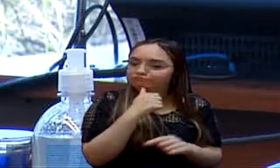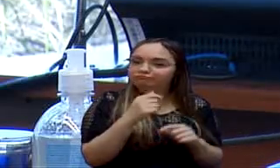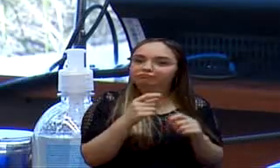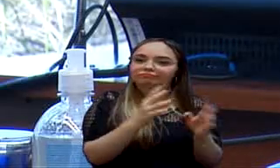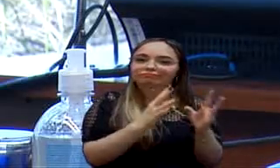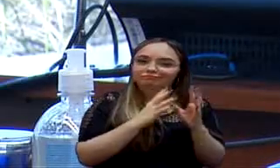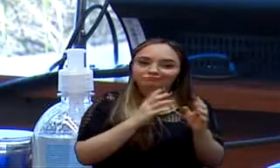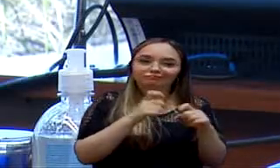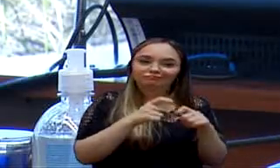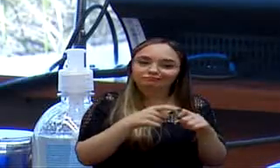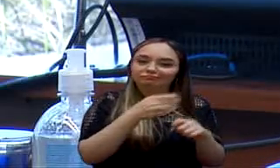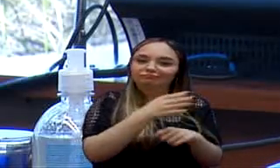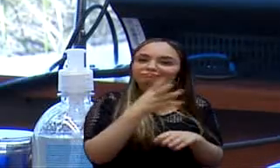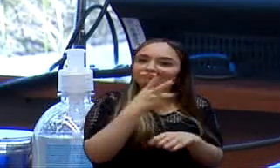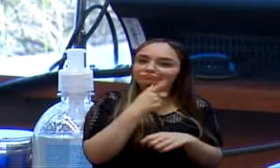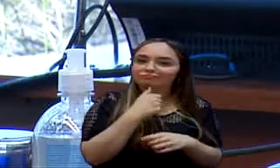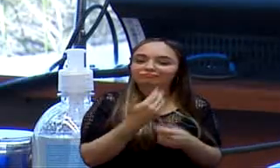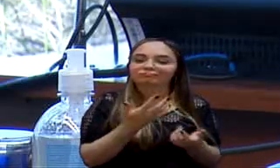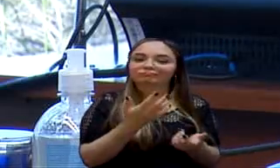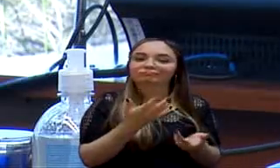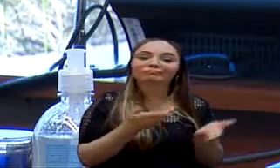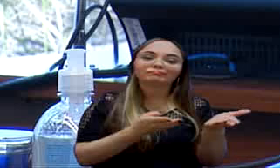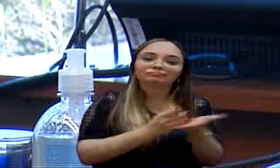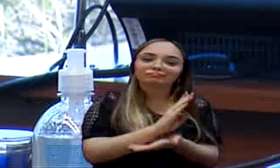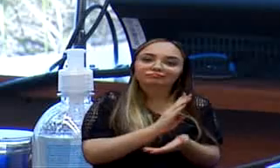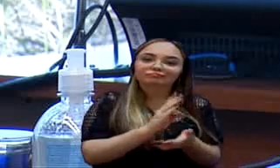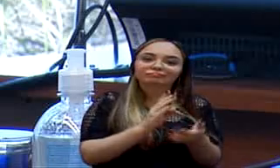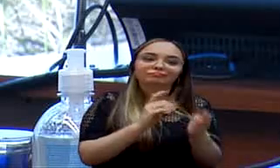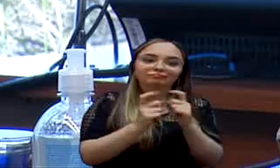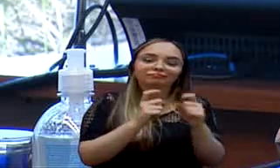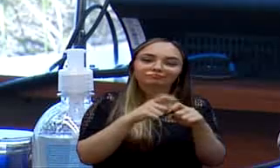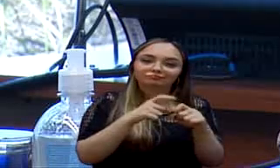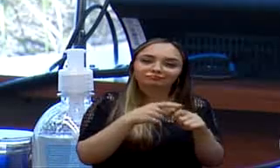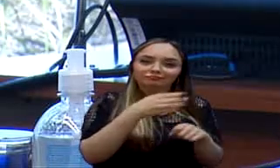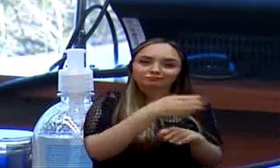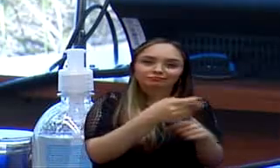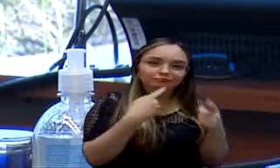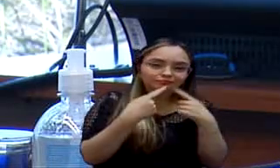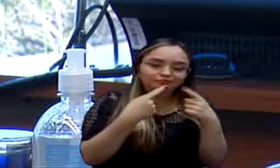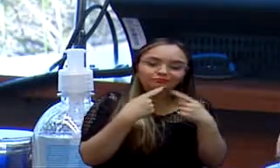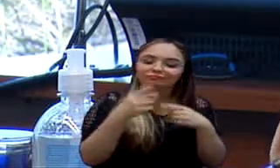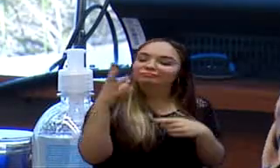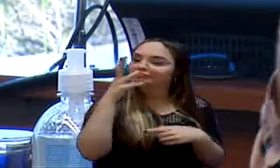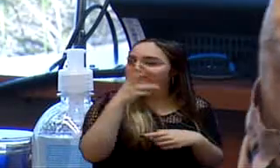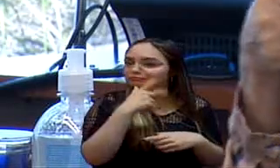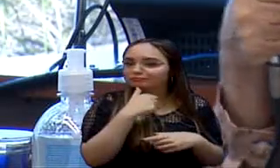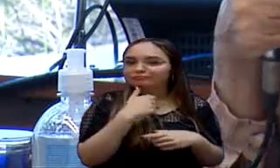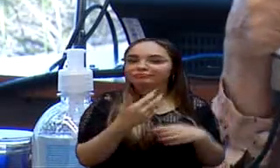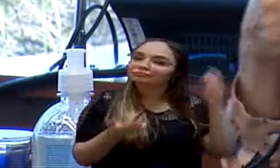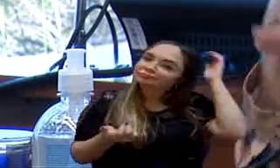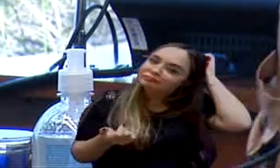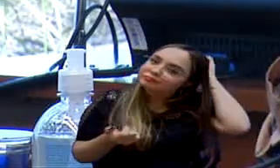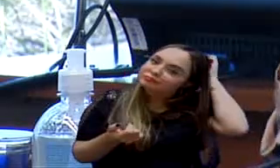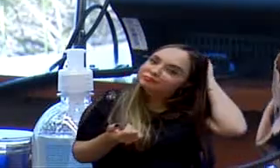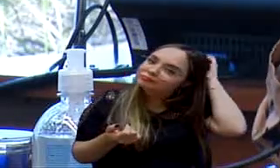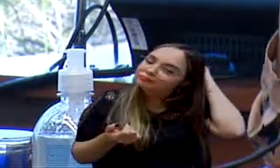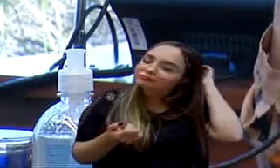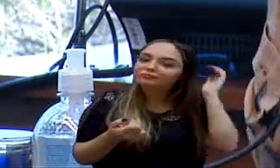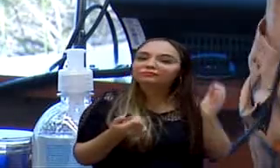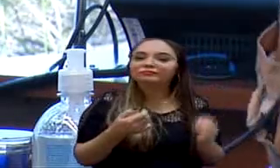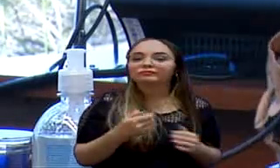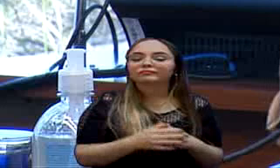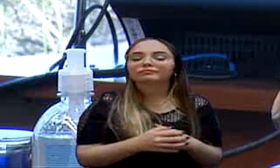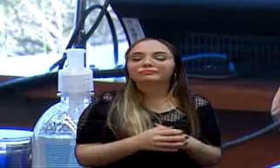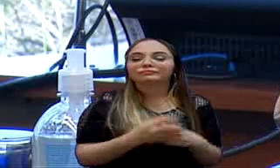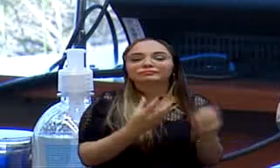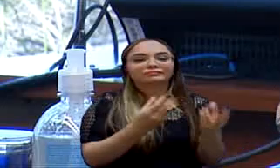na em se aprovar consultas consultas e procedimentos e exames isso é voz